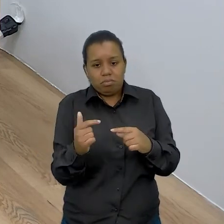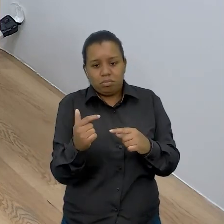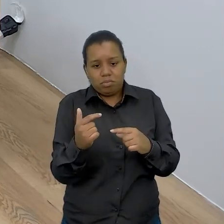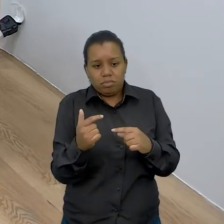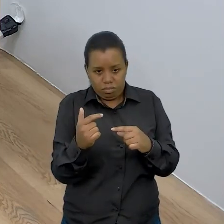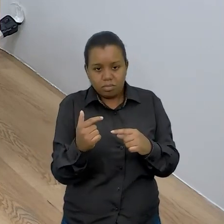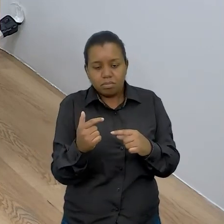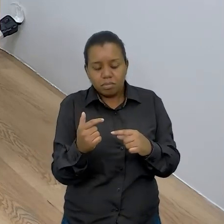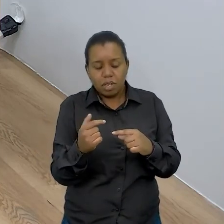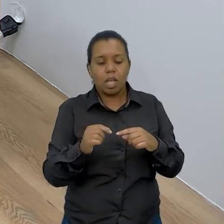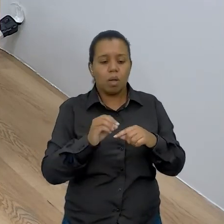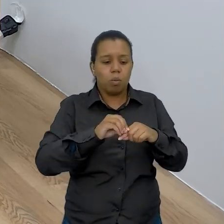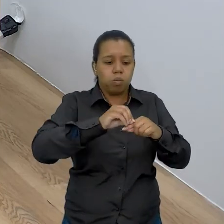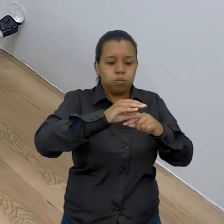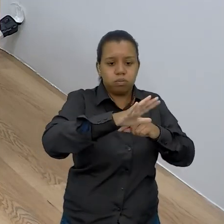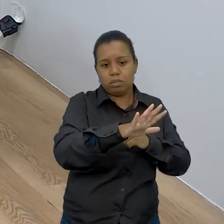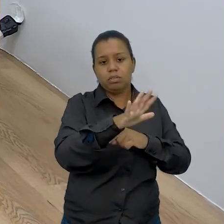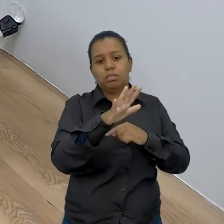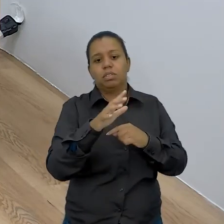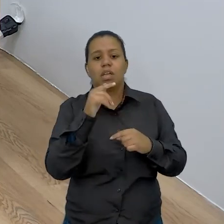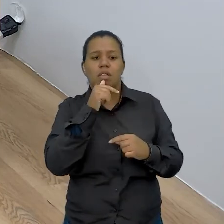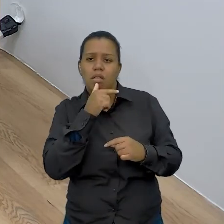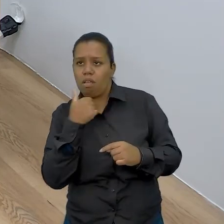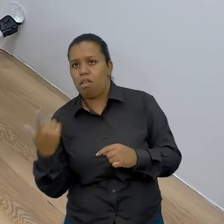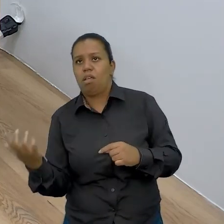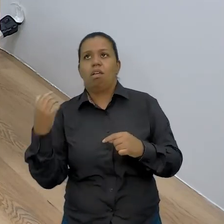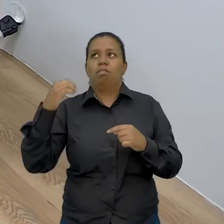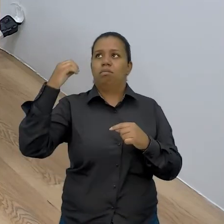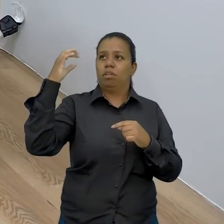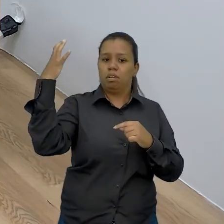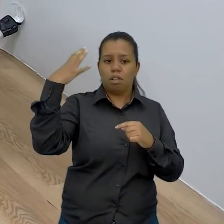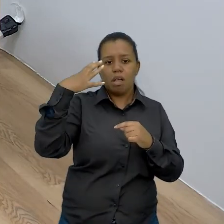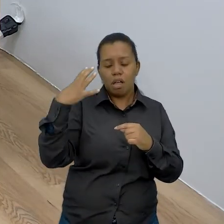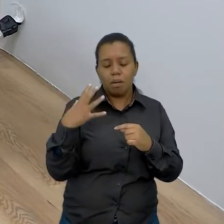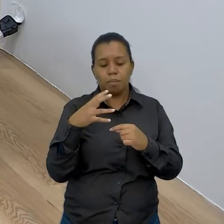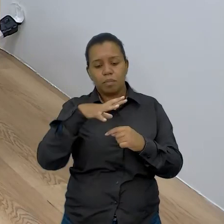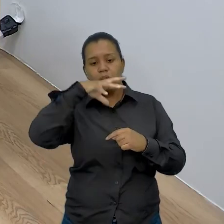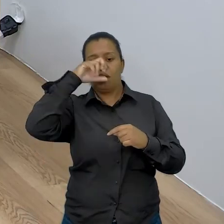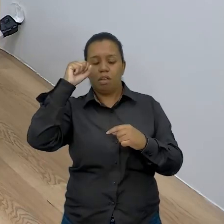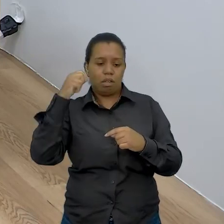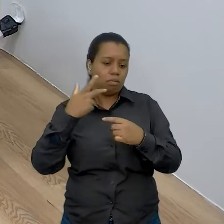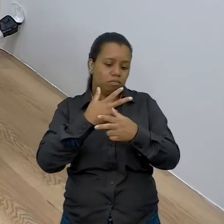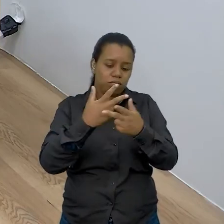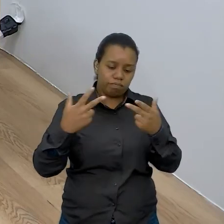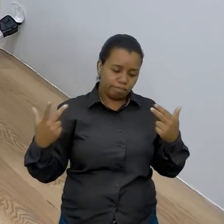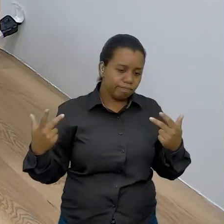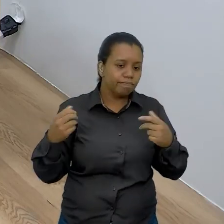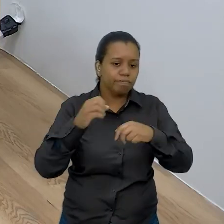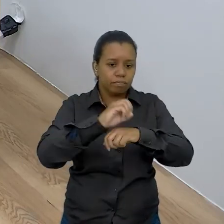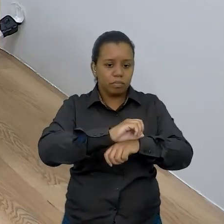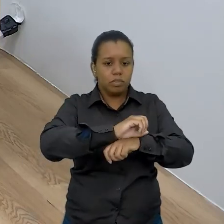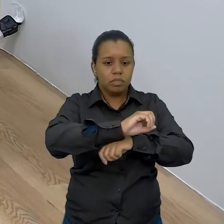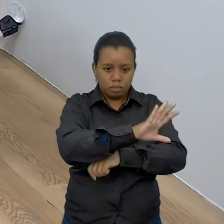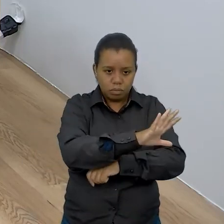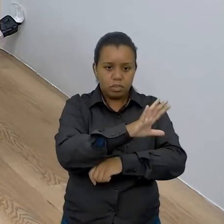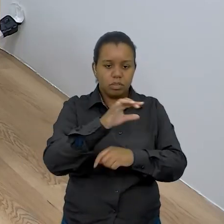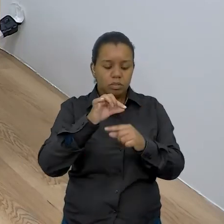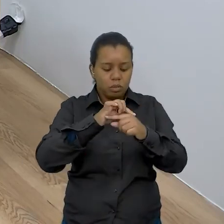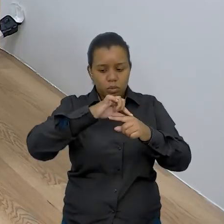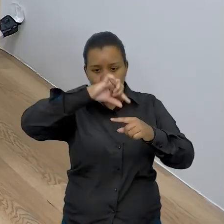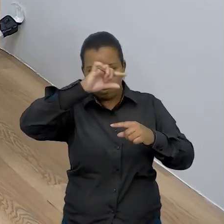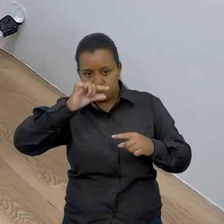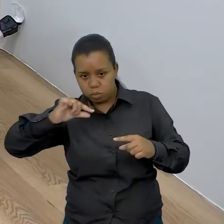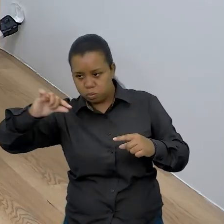sair, encontrar com a umidade, com os elétrons do ar, né? Por aí, e sair. Então, isso provoca fuga. Ou seja, em vez dos